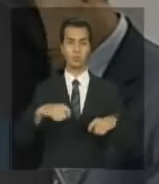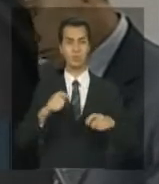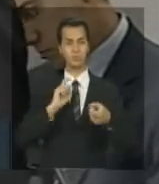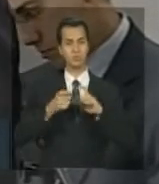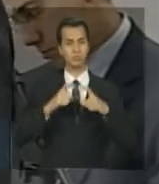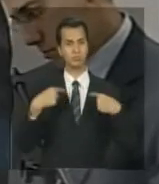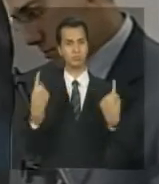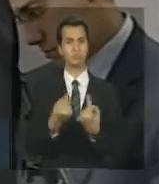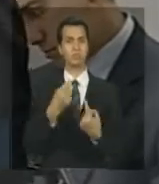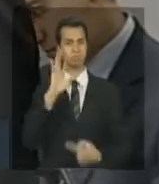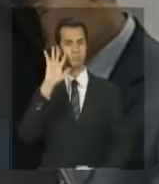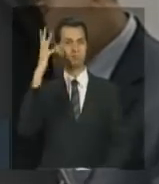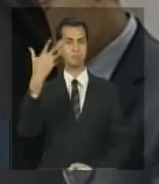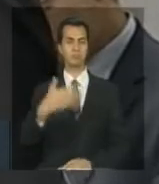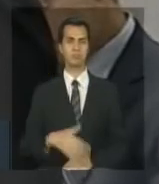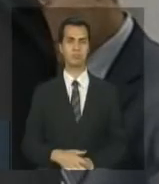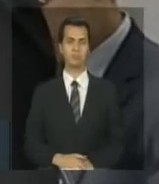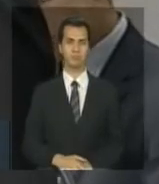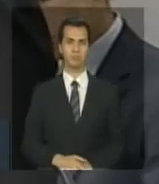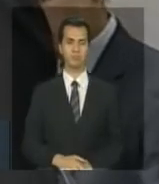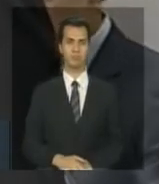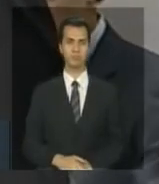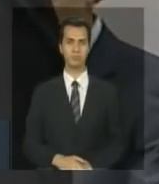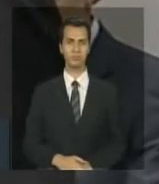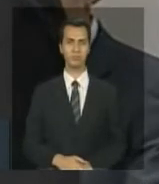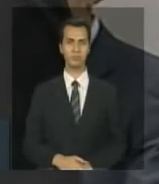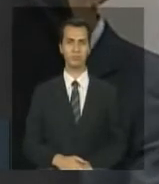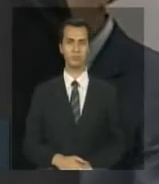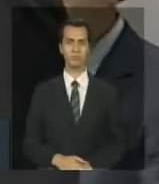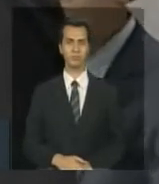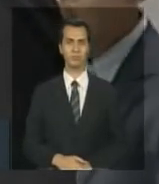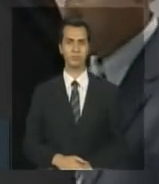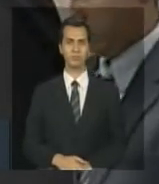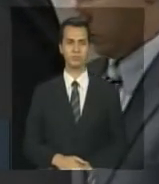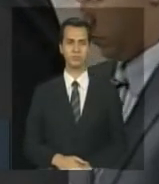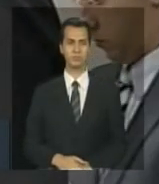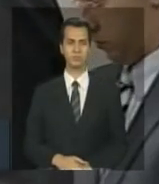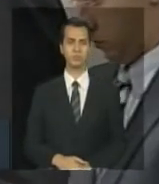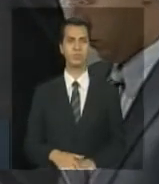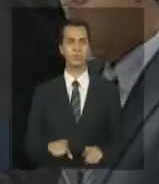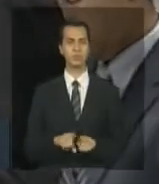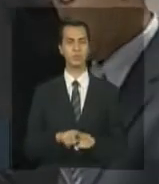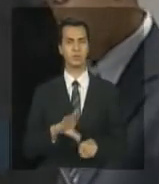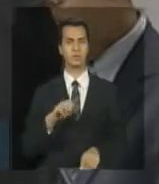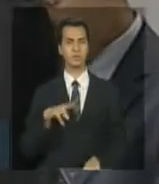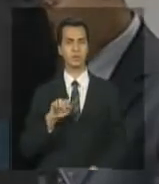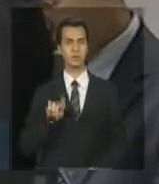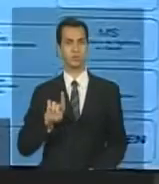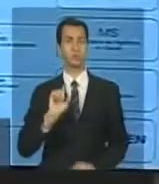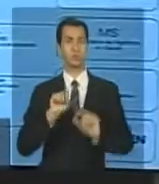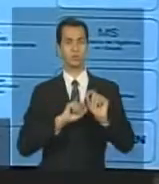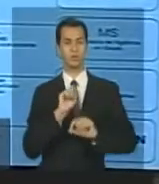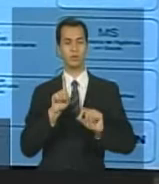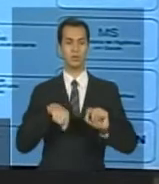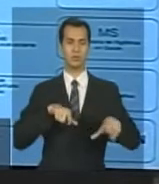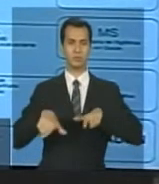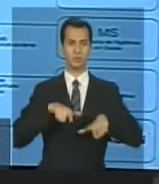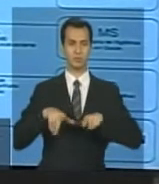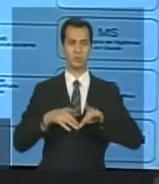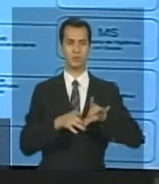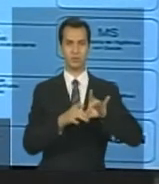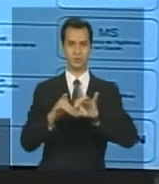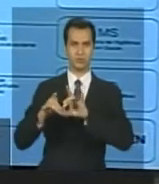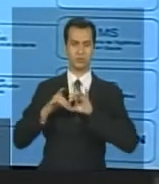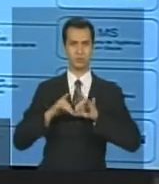todas nossas nossos pontos de integração é uma série de instituições que são Integradas atuação especialmente do cenário então cenário ele é um grande integrador das ações